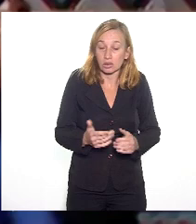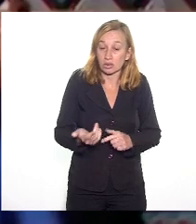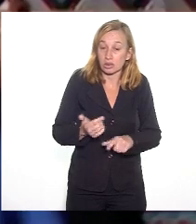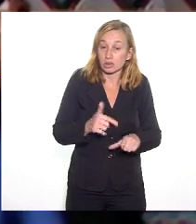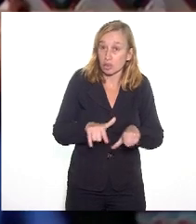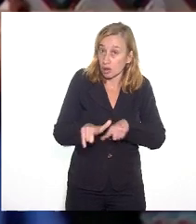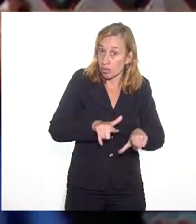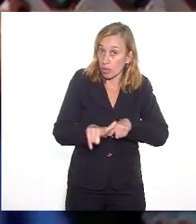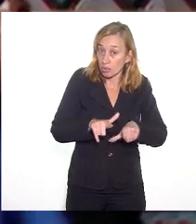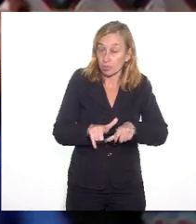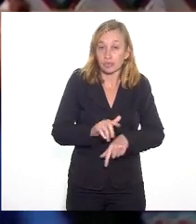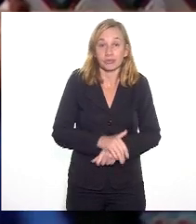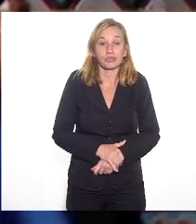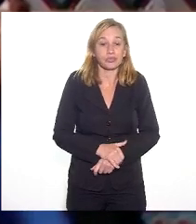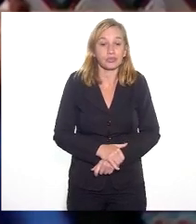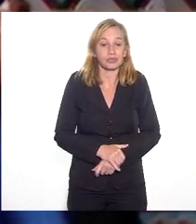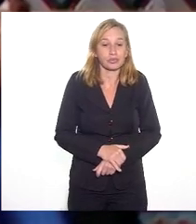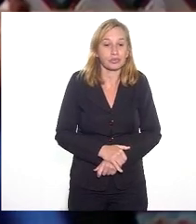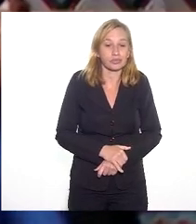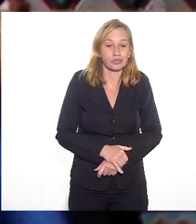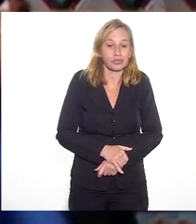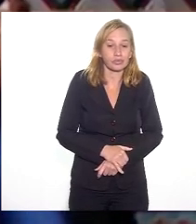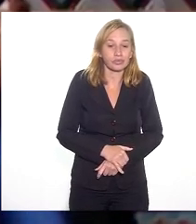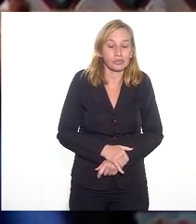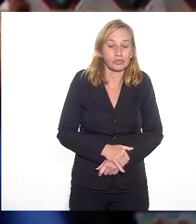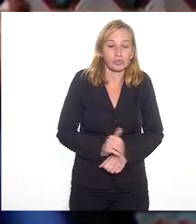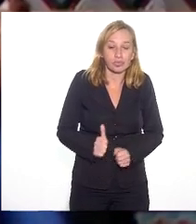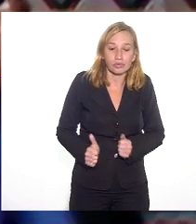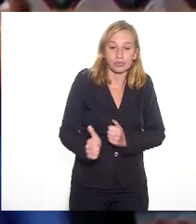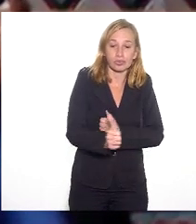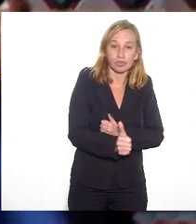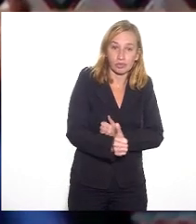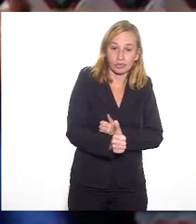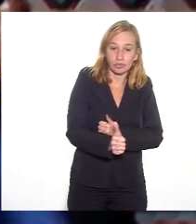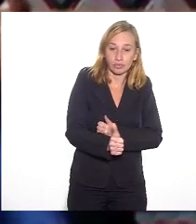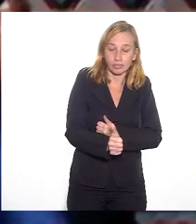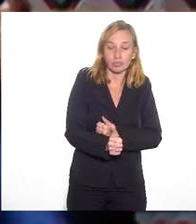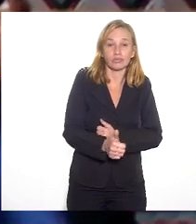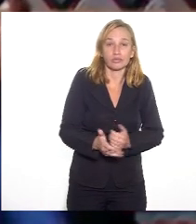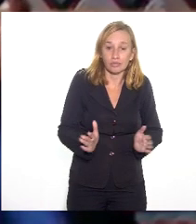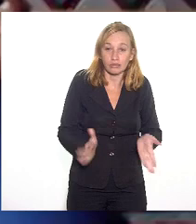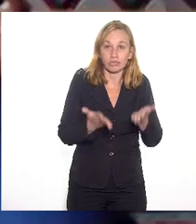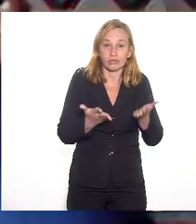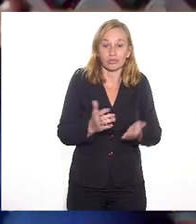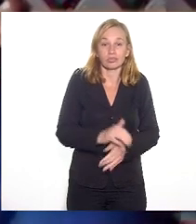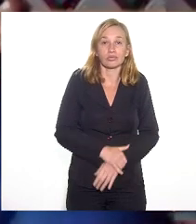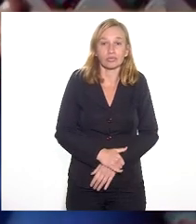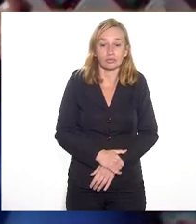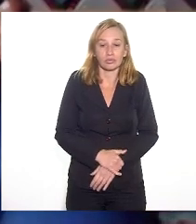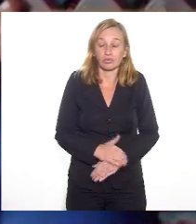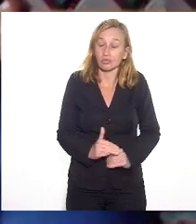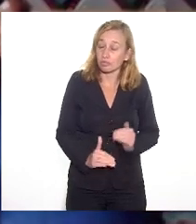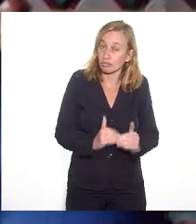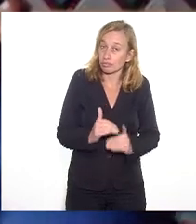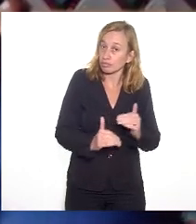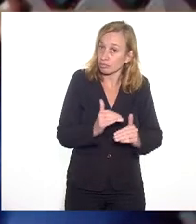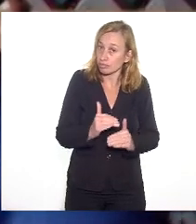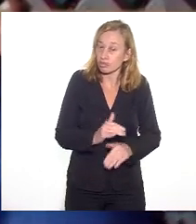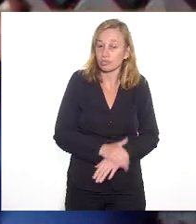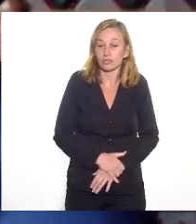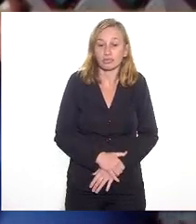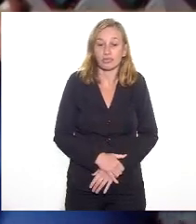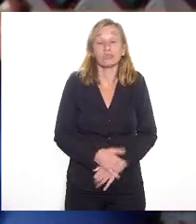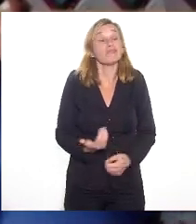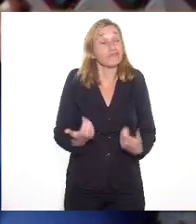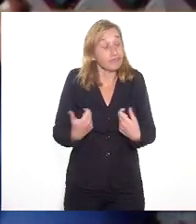trabalho, né, um enfrentamento, um confronto, um estímulo, né, a esse processo. Ou seja, a